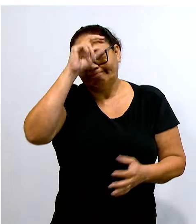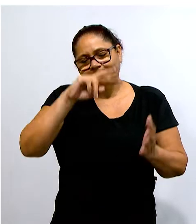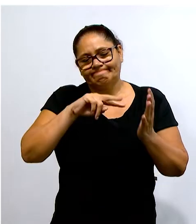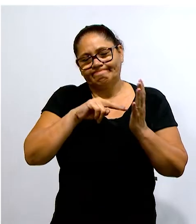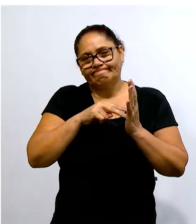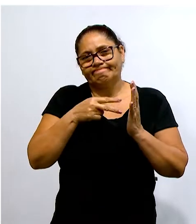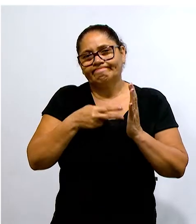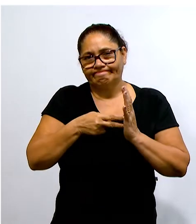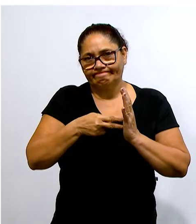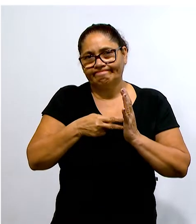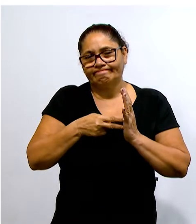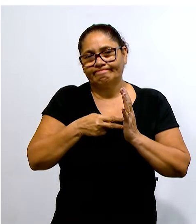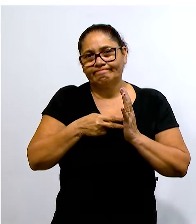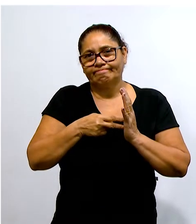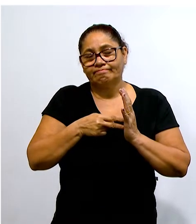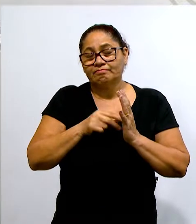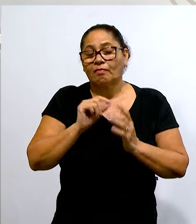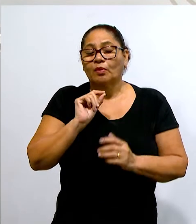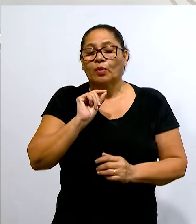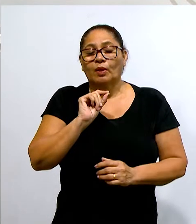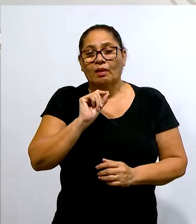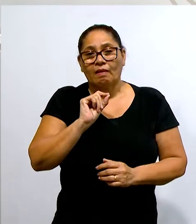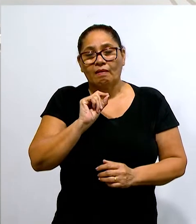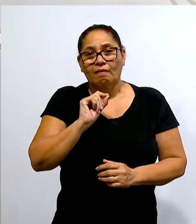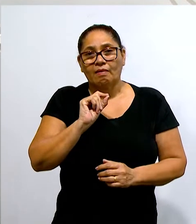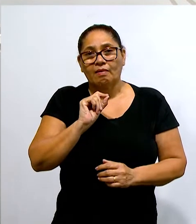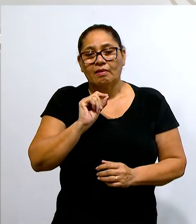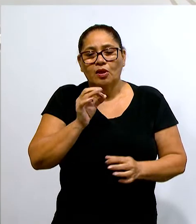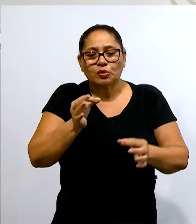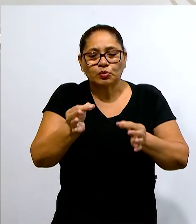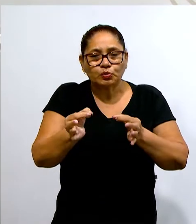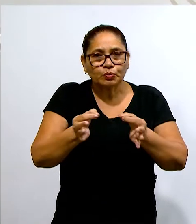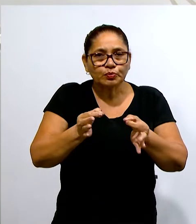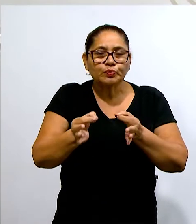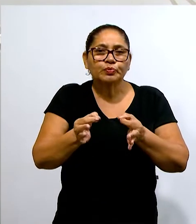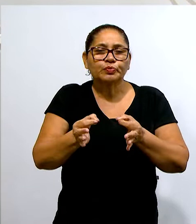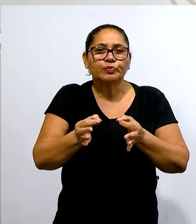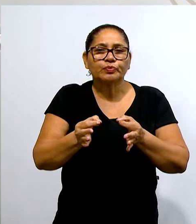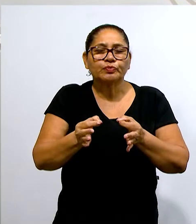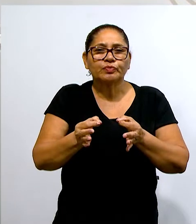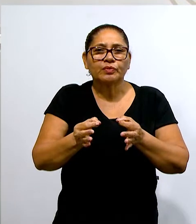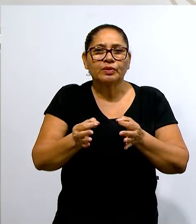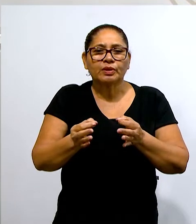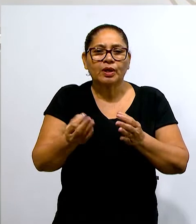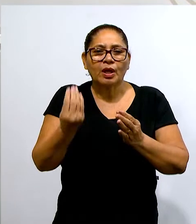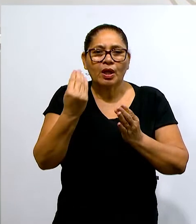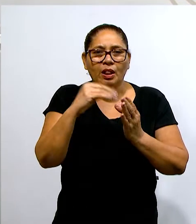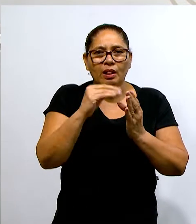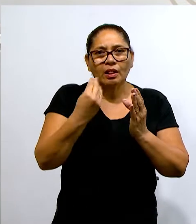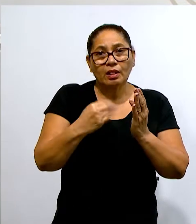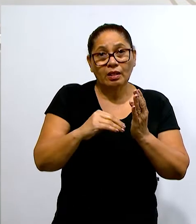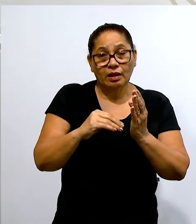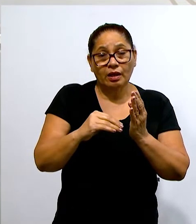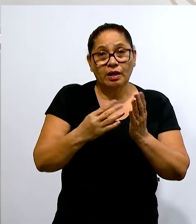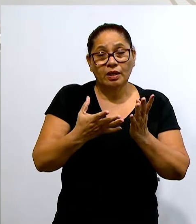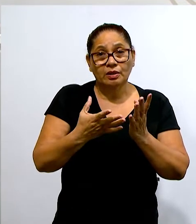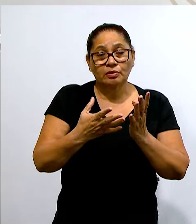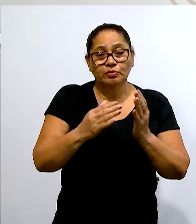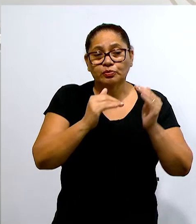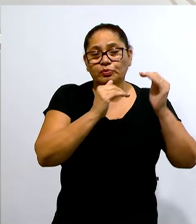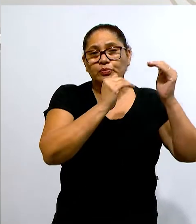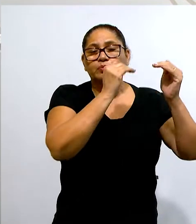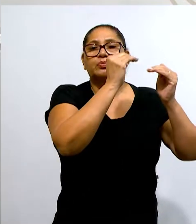significativa. Com essa organização, dentro dessa concepção